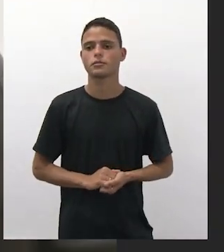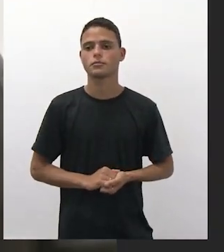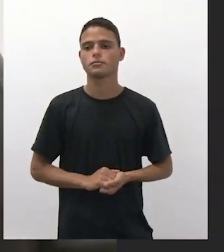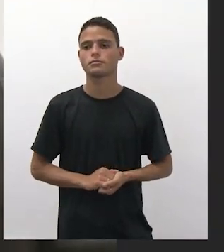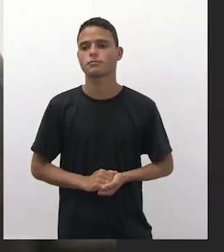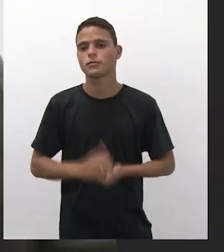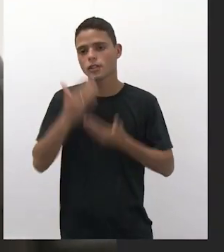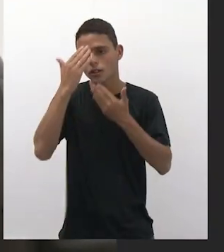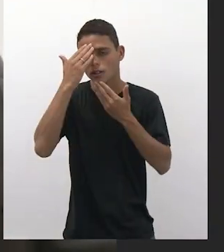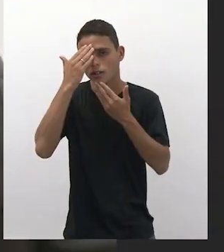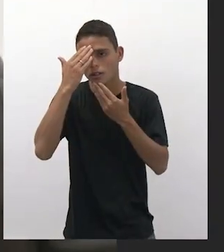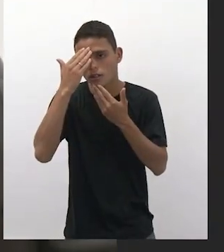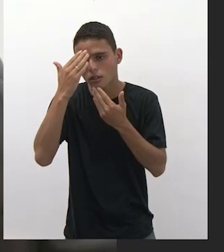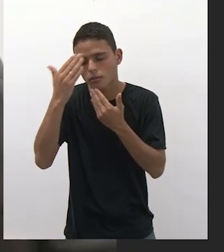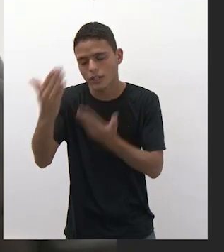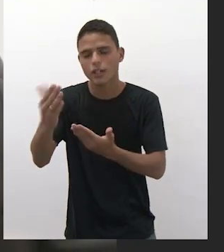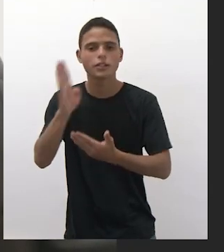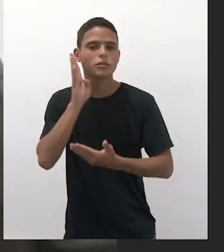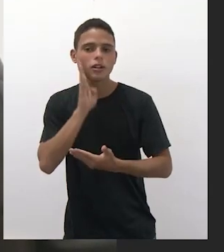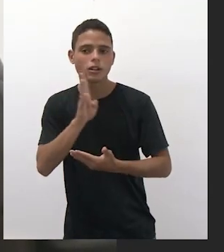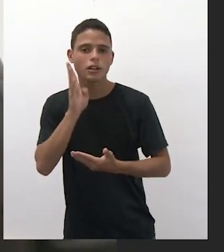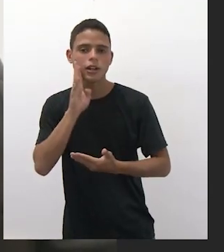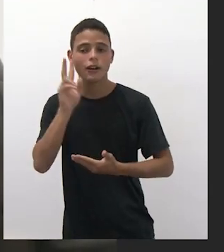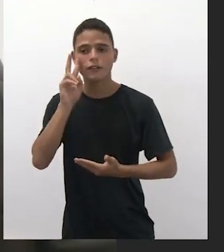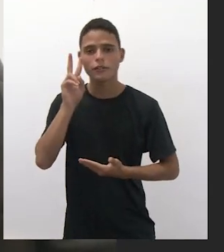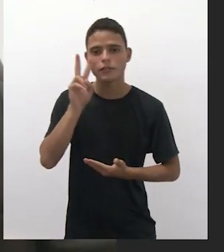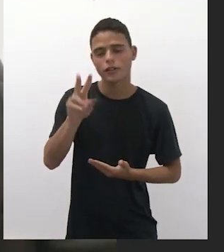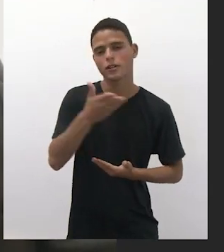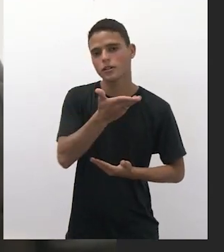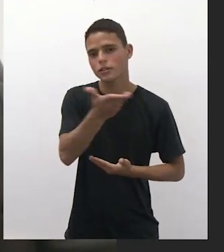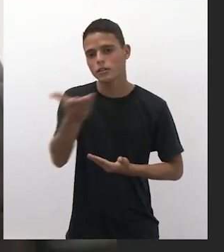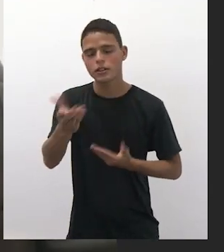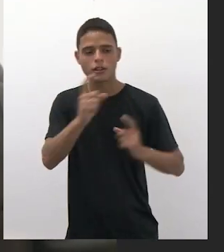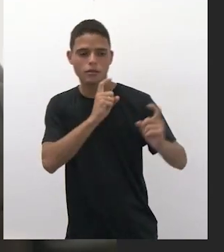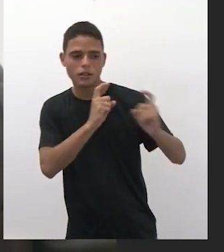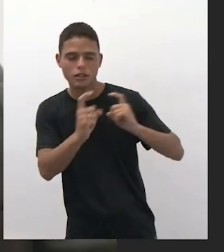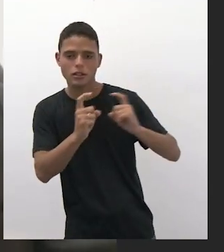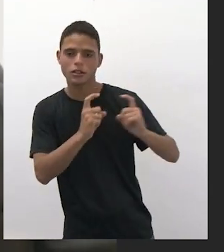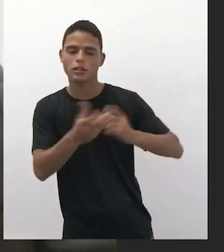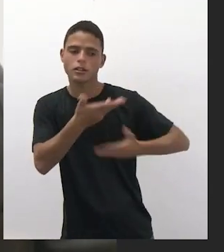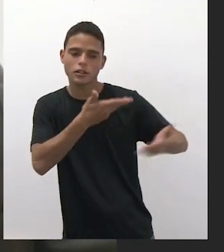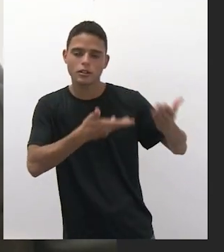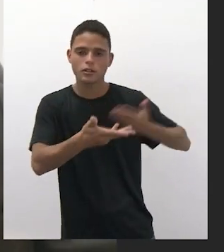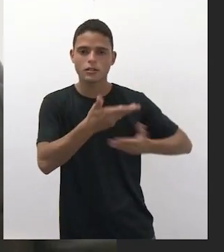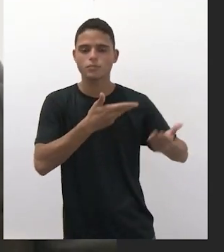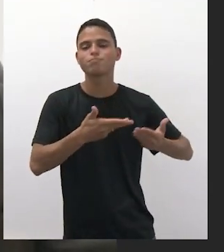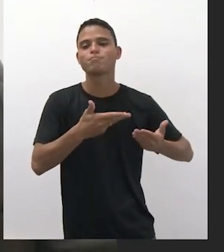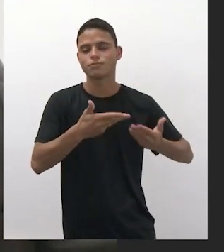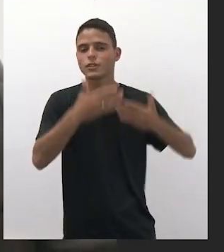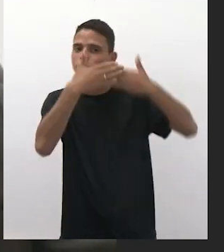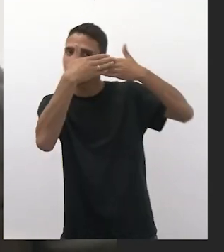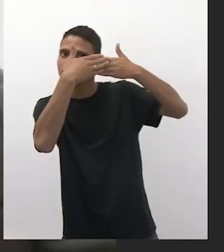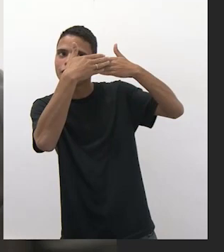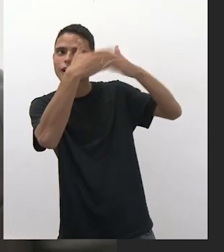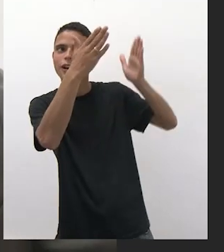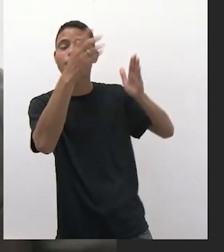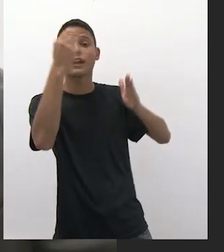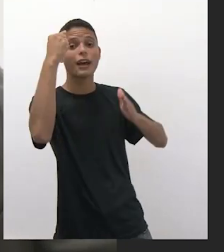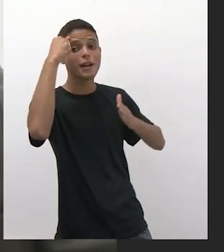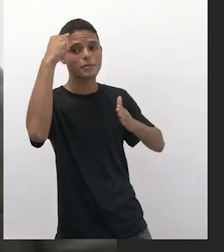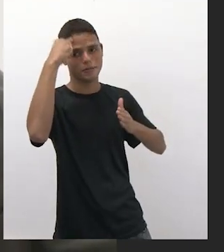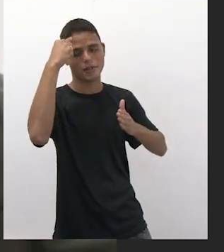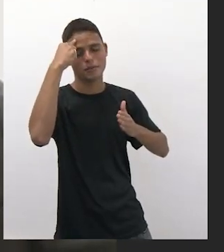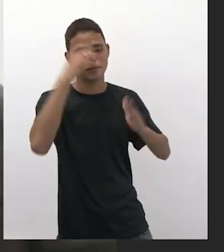Edivane, Diógenes, muito legal acompanhar o diálogo de vocês, acho que desperta a memória afetiva, escolar de todos nós que